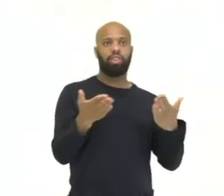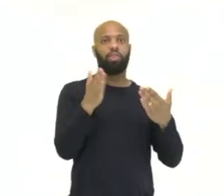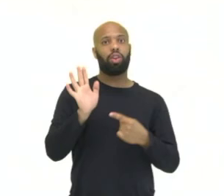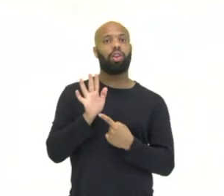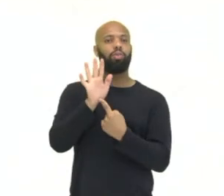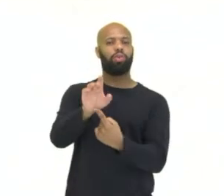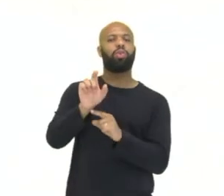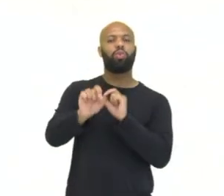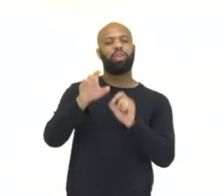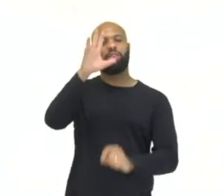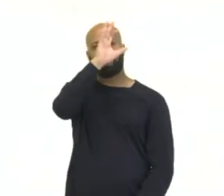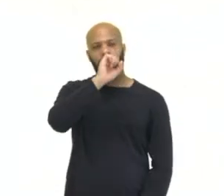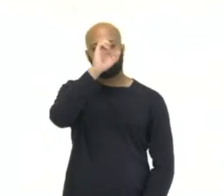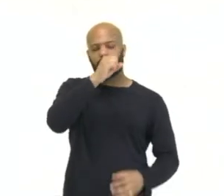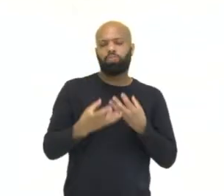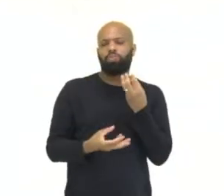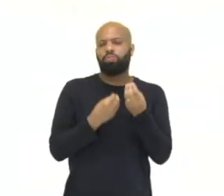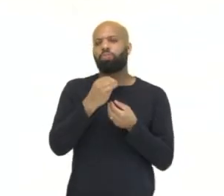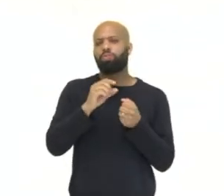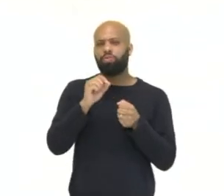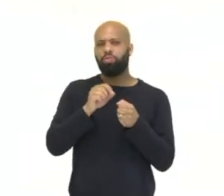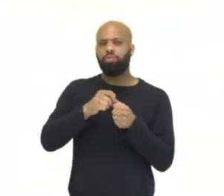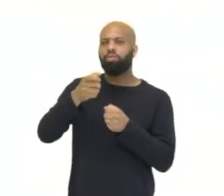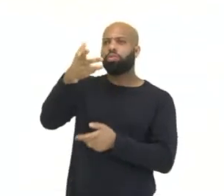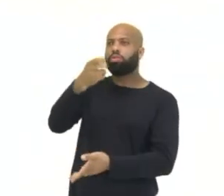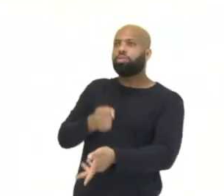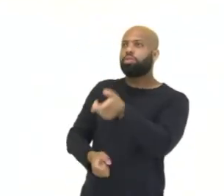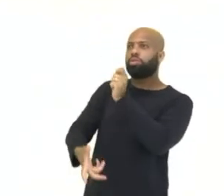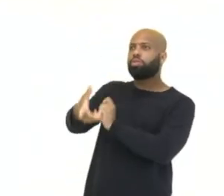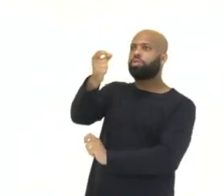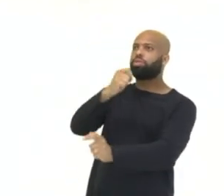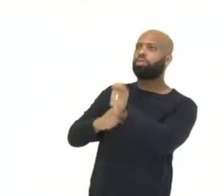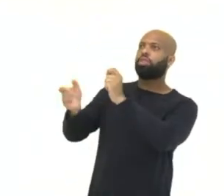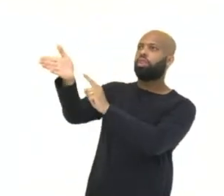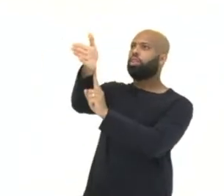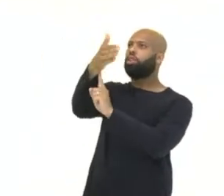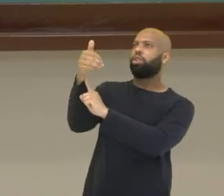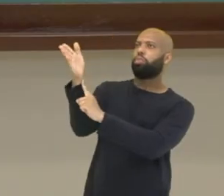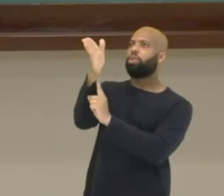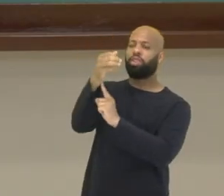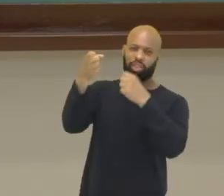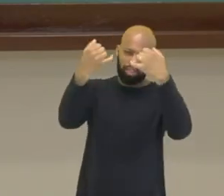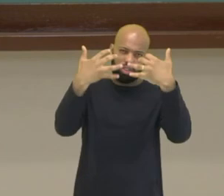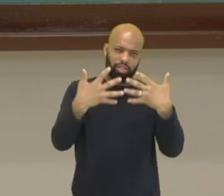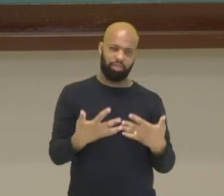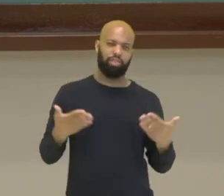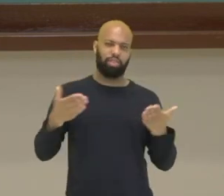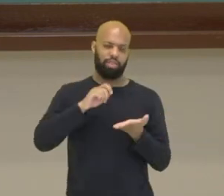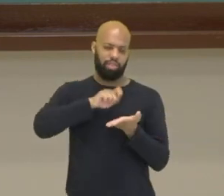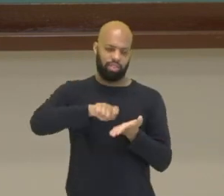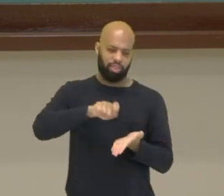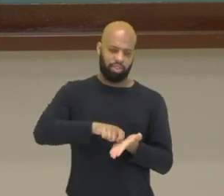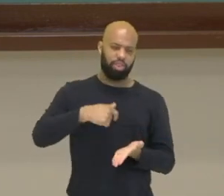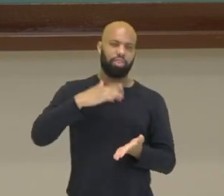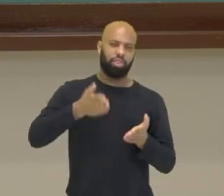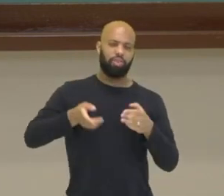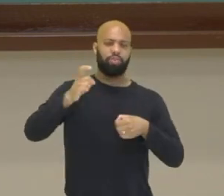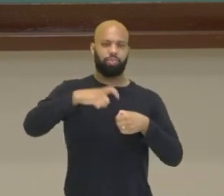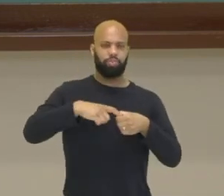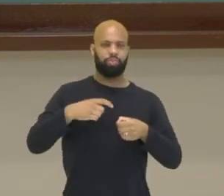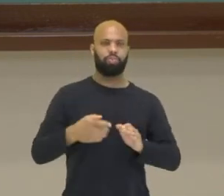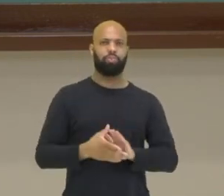você tem. Como é feito o hasteamento da bandeira, né? Traga aí a sua resposta e a gente já corrige